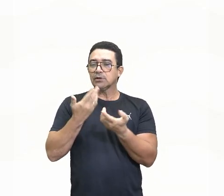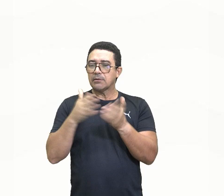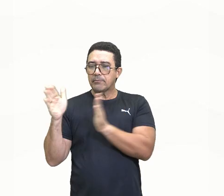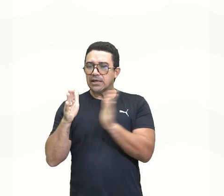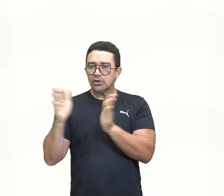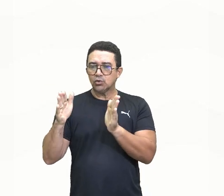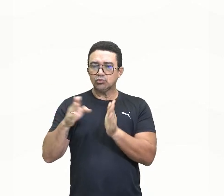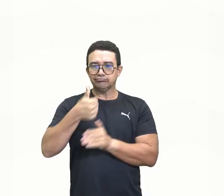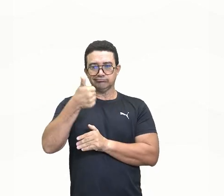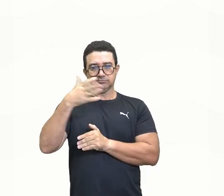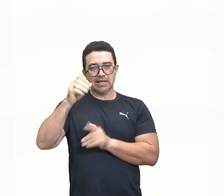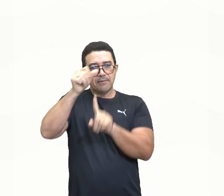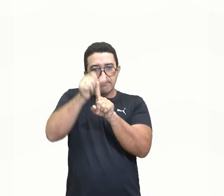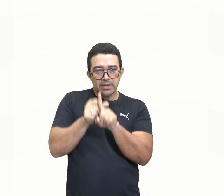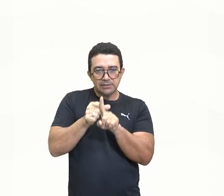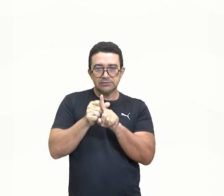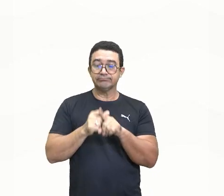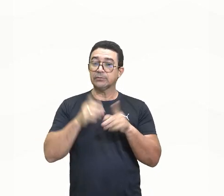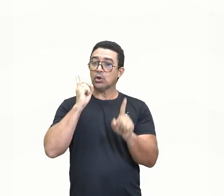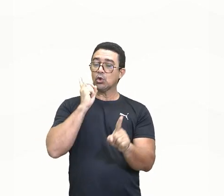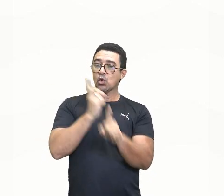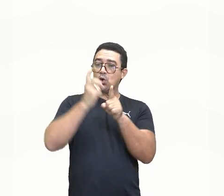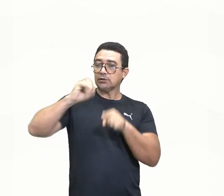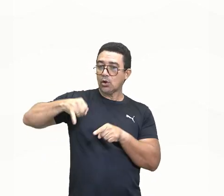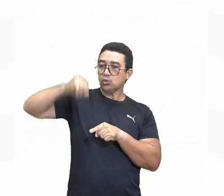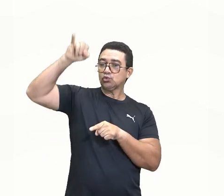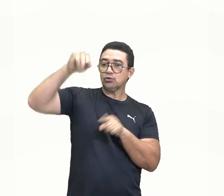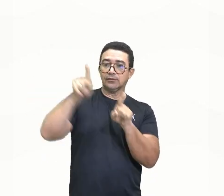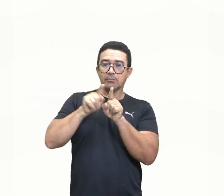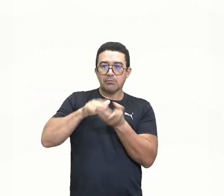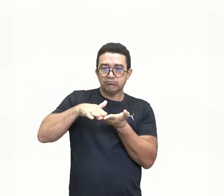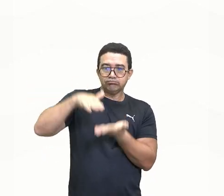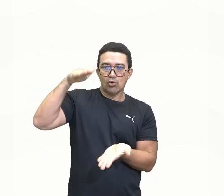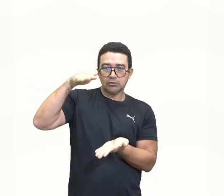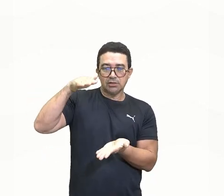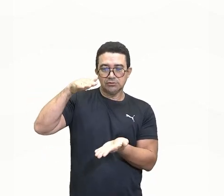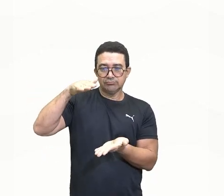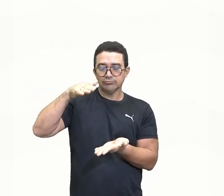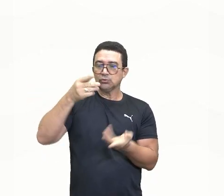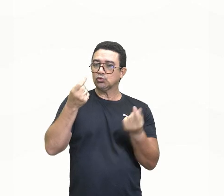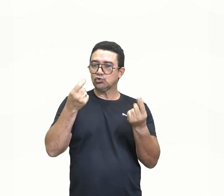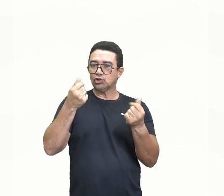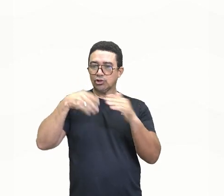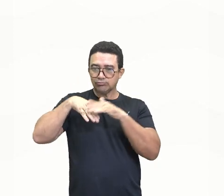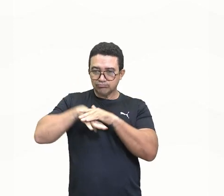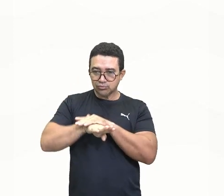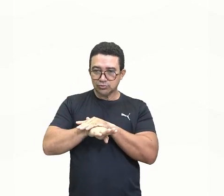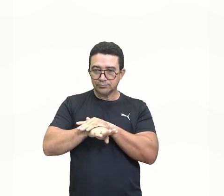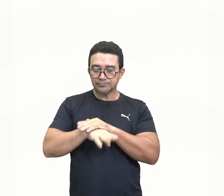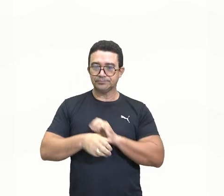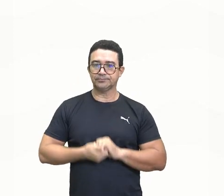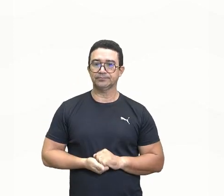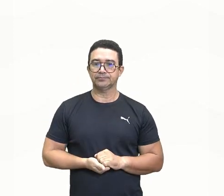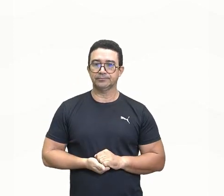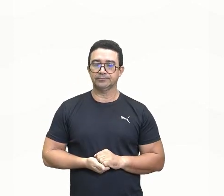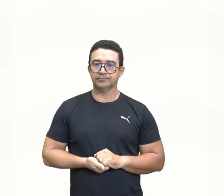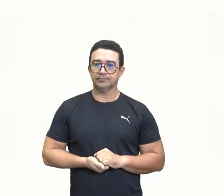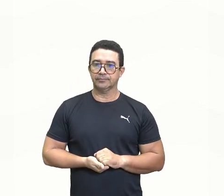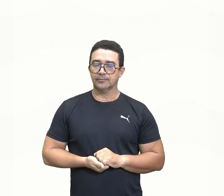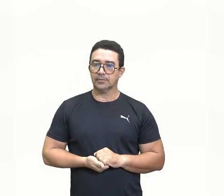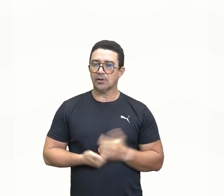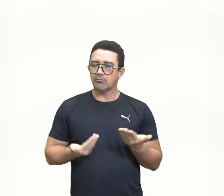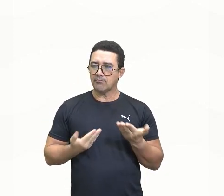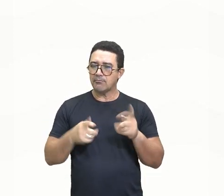meses. Determine os juros e o montante dessa aplicação. Então, precisamos dessas informações,